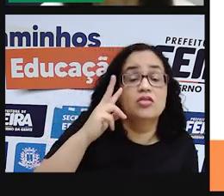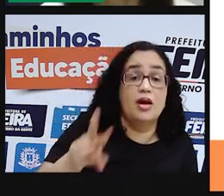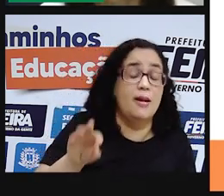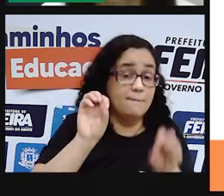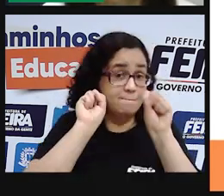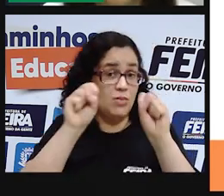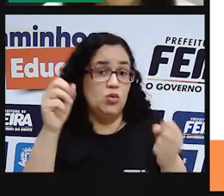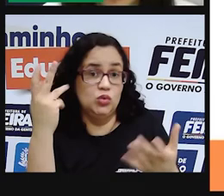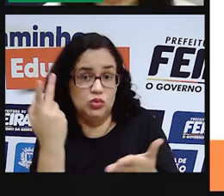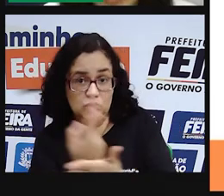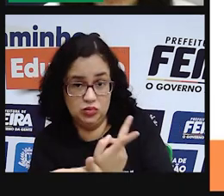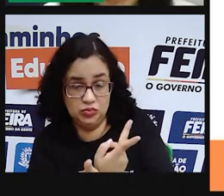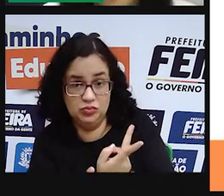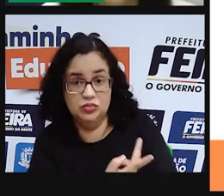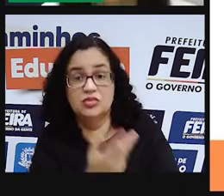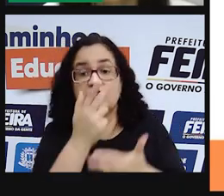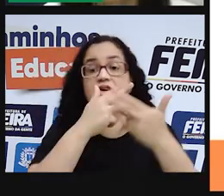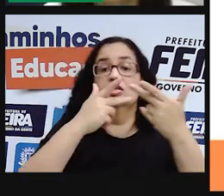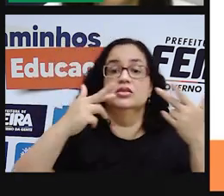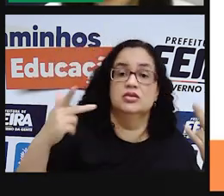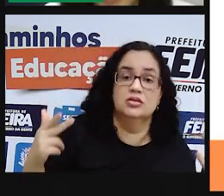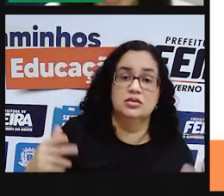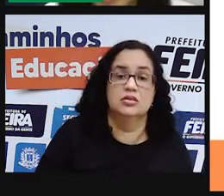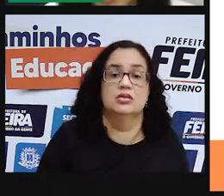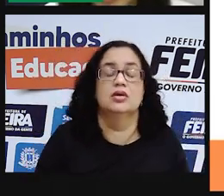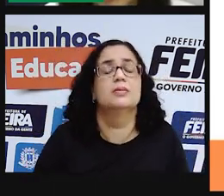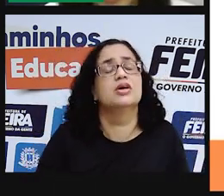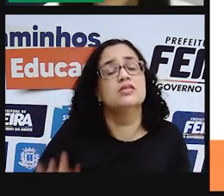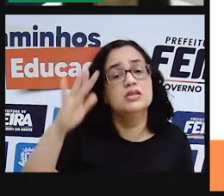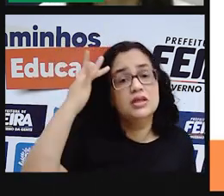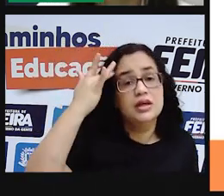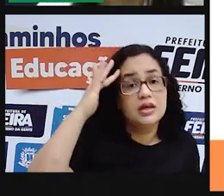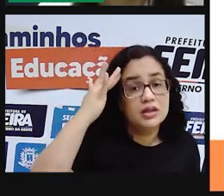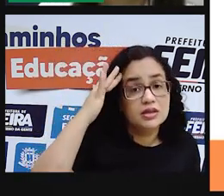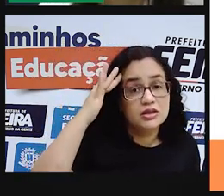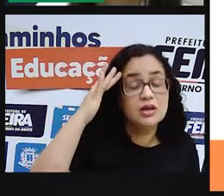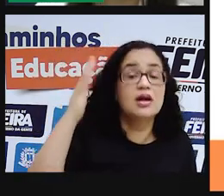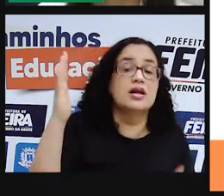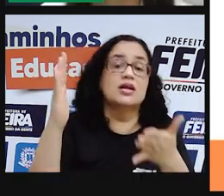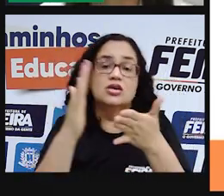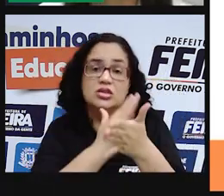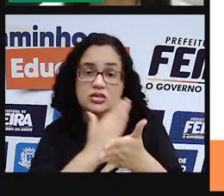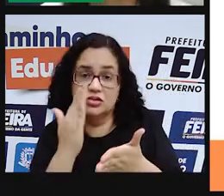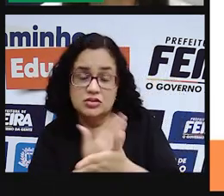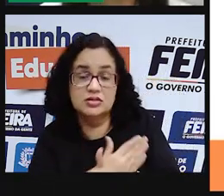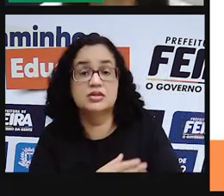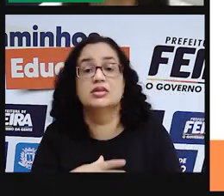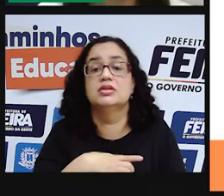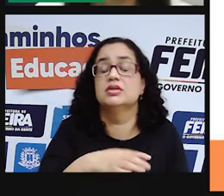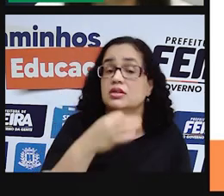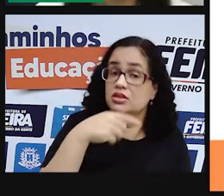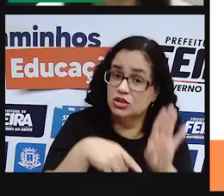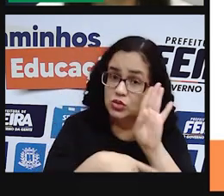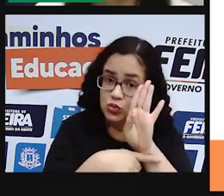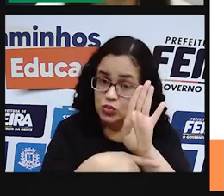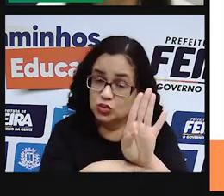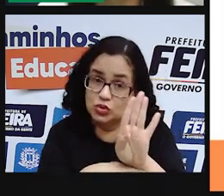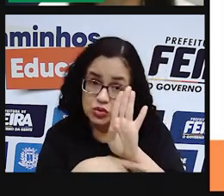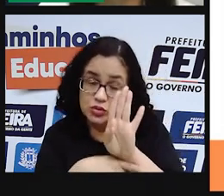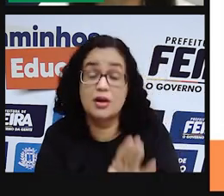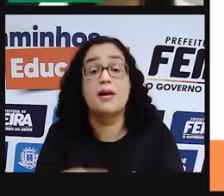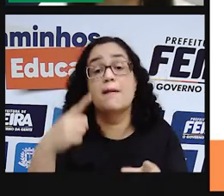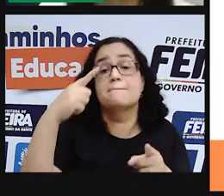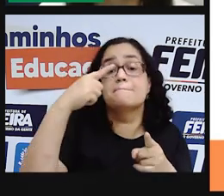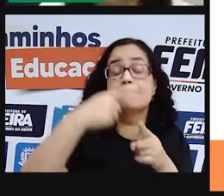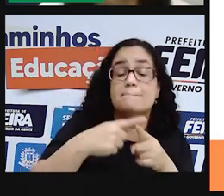pode acontecer em diversos espaços, o que é que você acha? A revistinha lá em quadrinho já deu a sua contribuição, não é? Porque é um